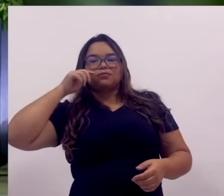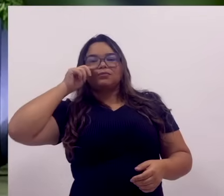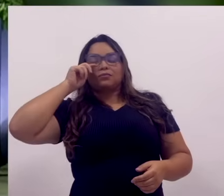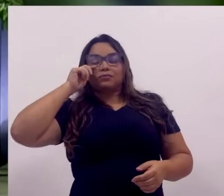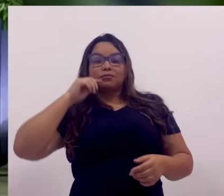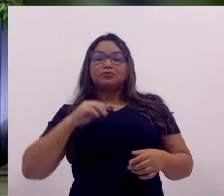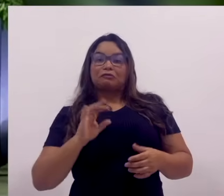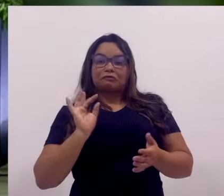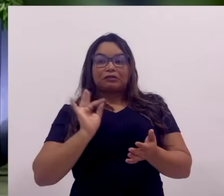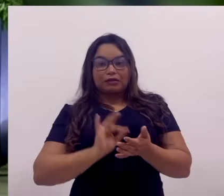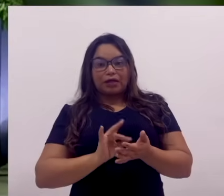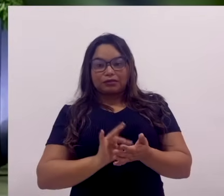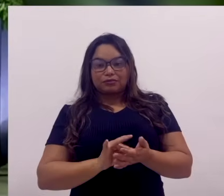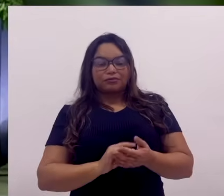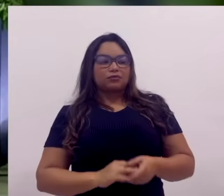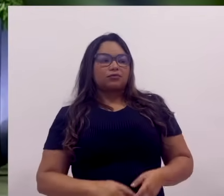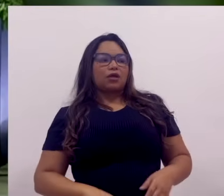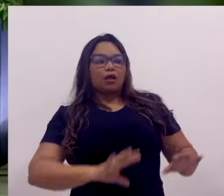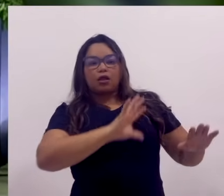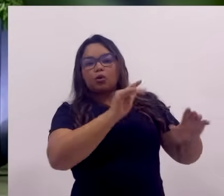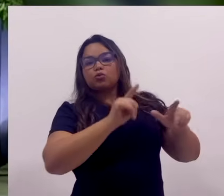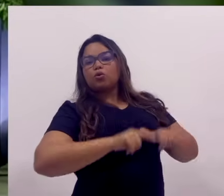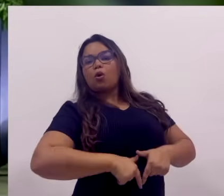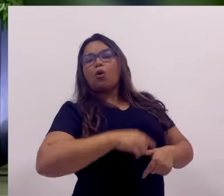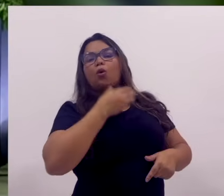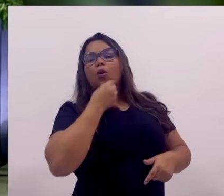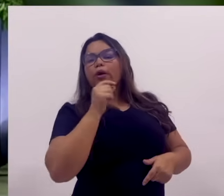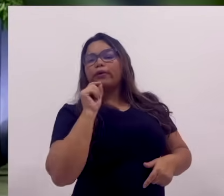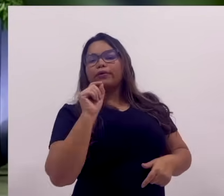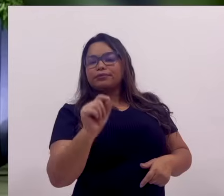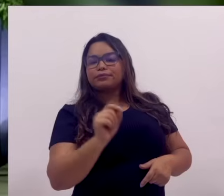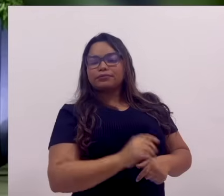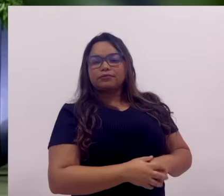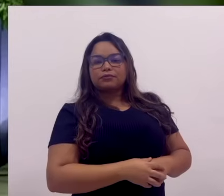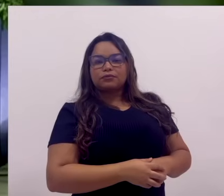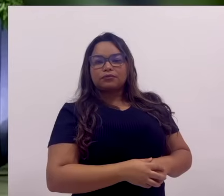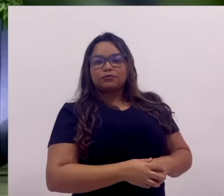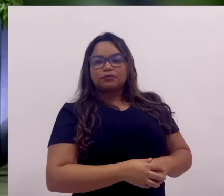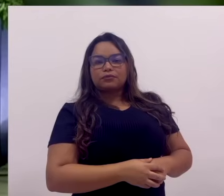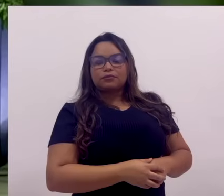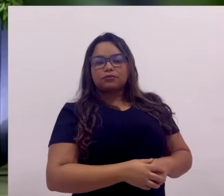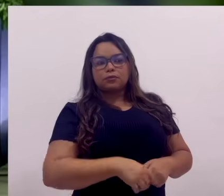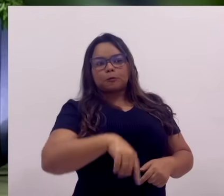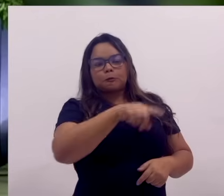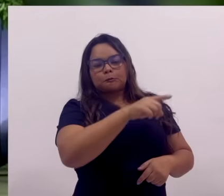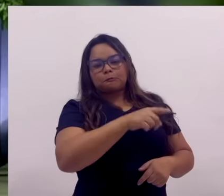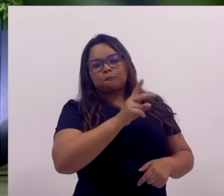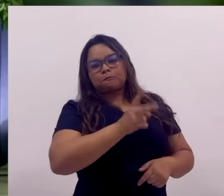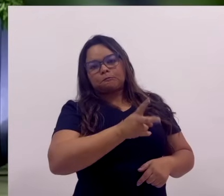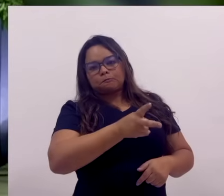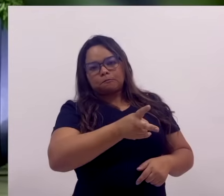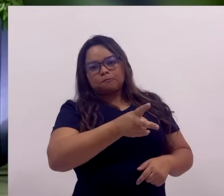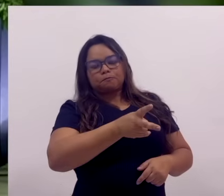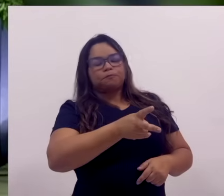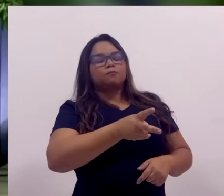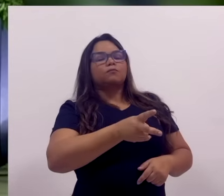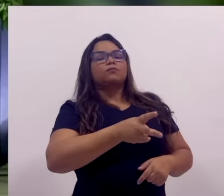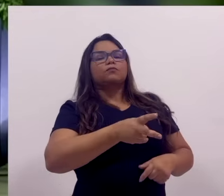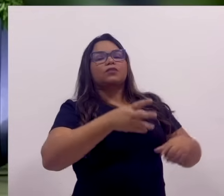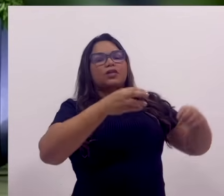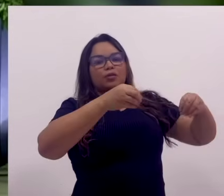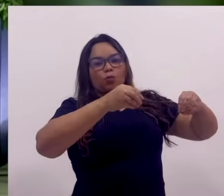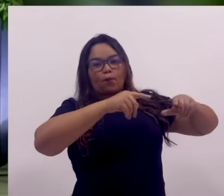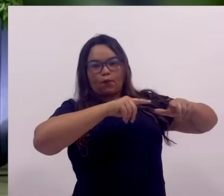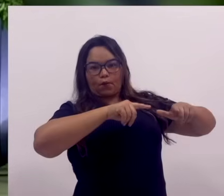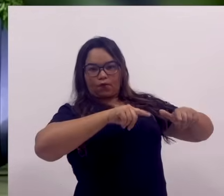E o que os israelitas fizeram? Bem, eles tinham estado marchando pelo deserto e sua língua estava bem seca, e olharam para tudo